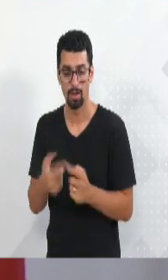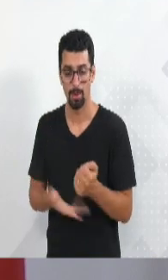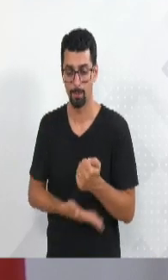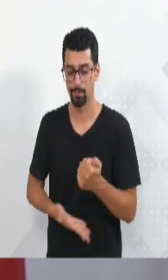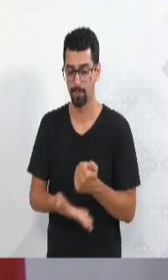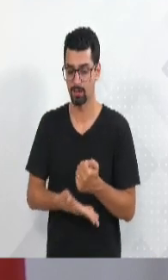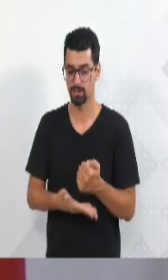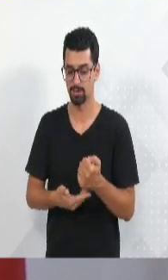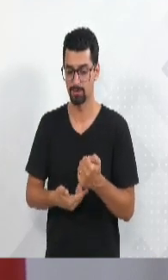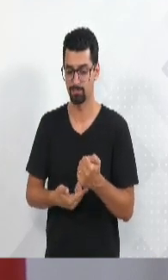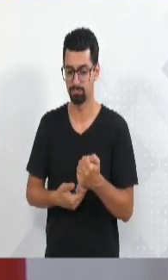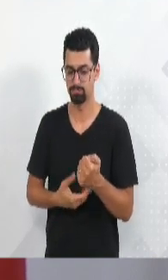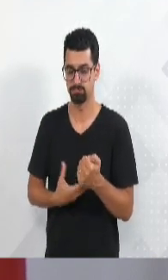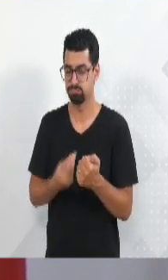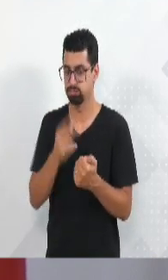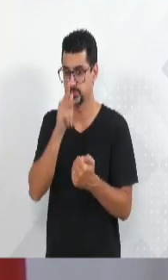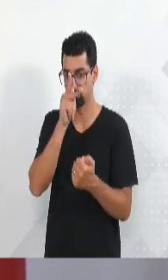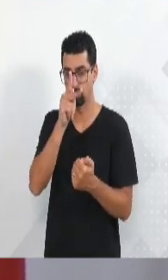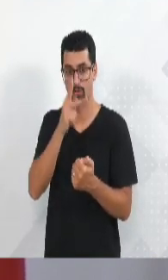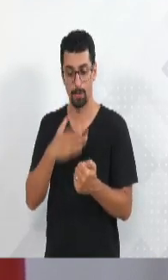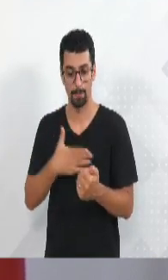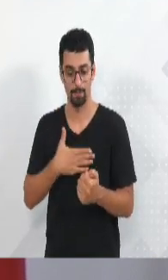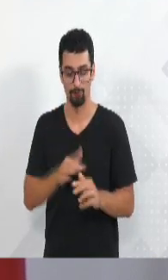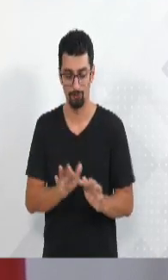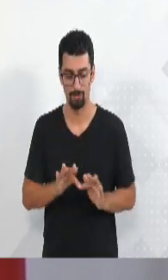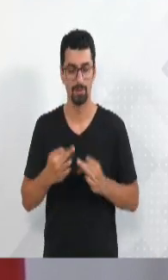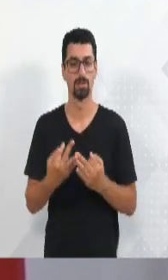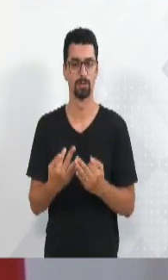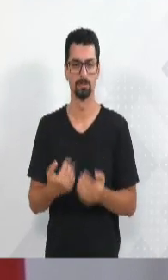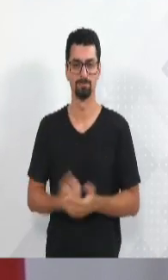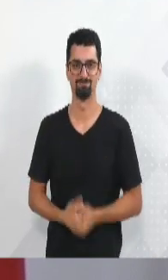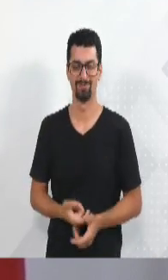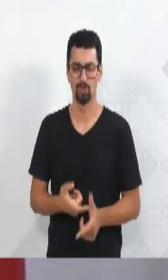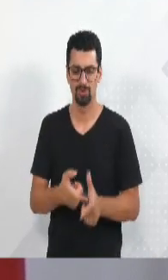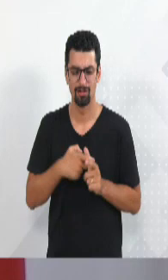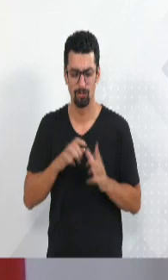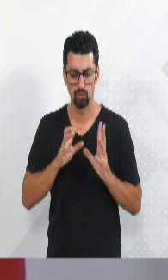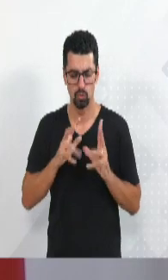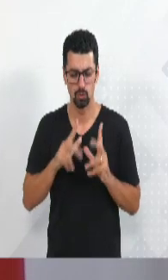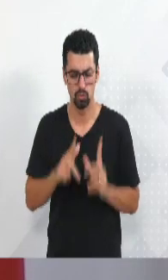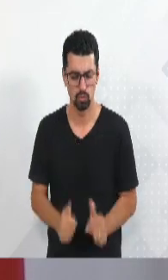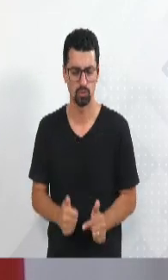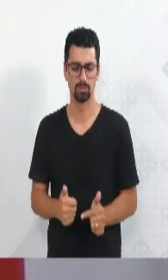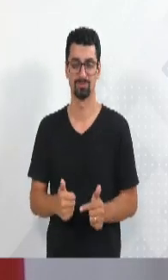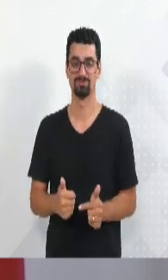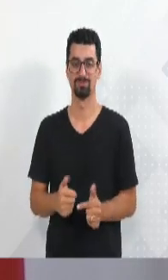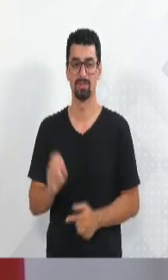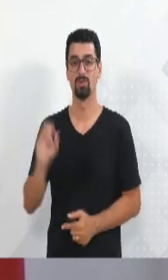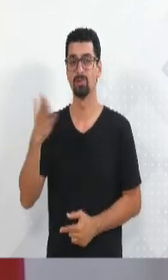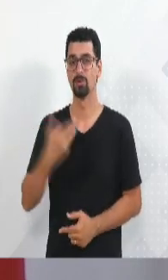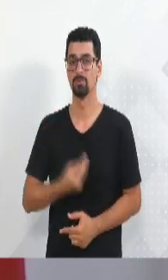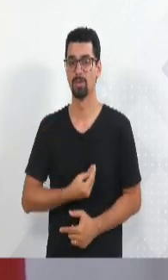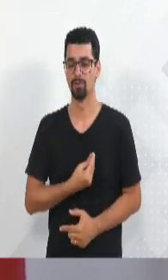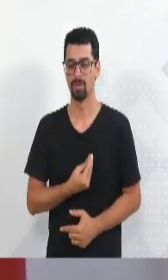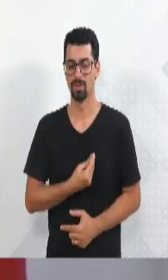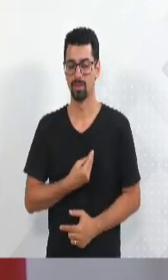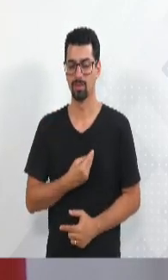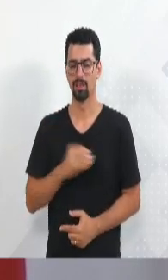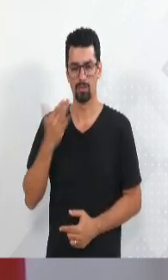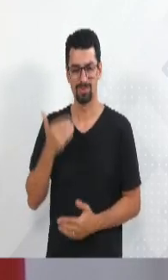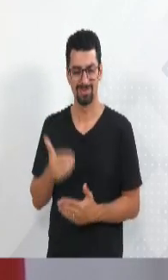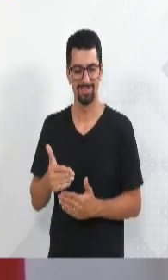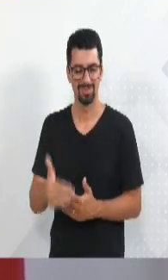forte que a minha família eu devo tudo tudo que aconteceu comigo e que vem